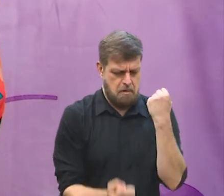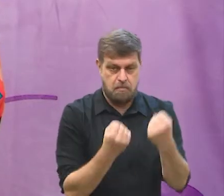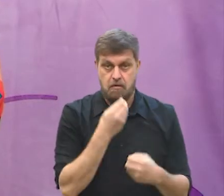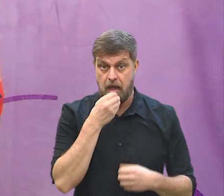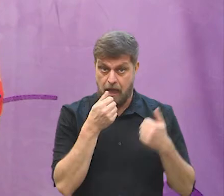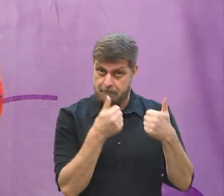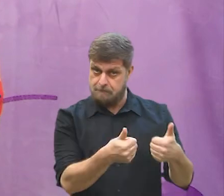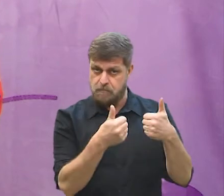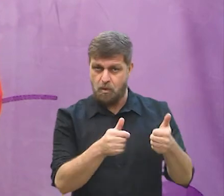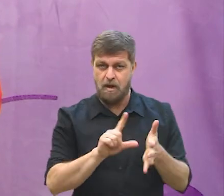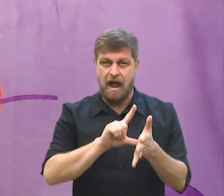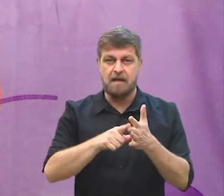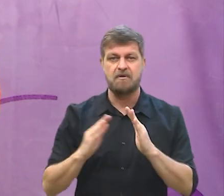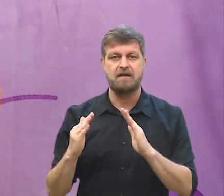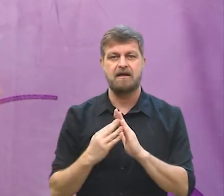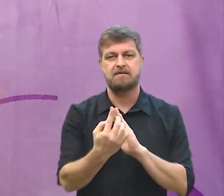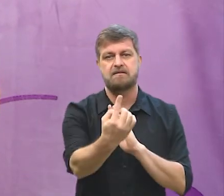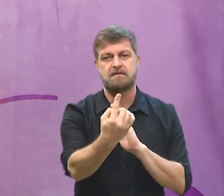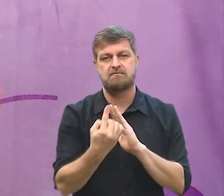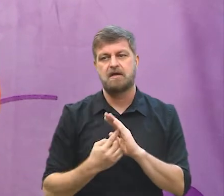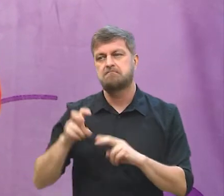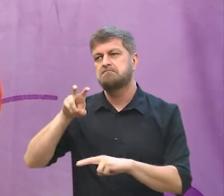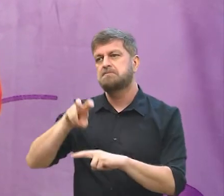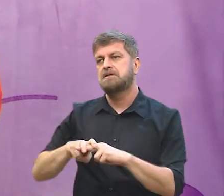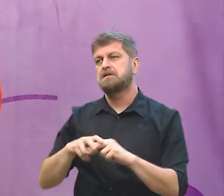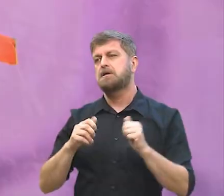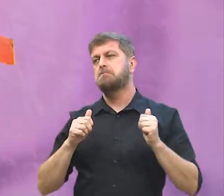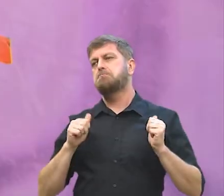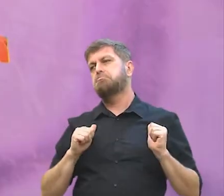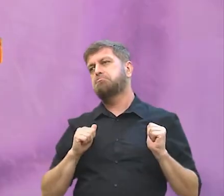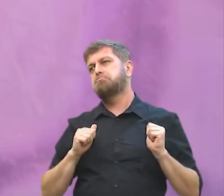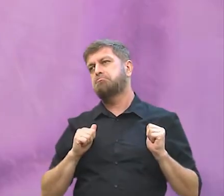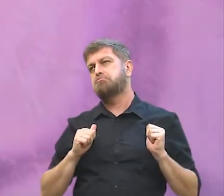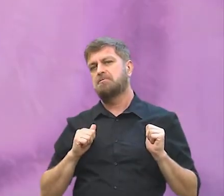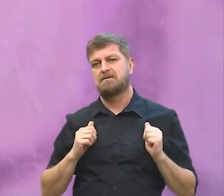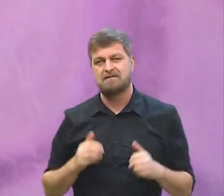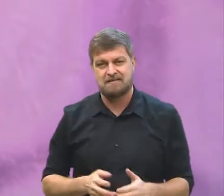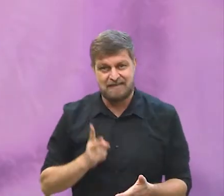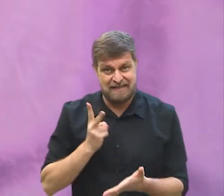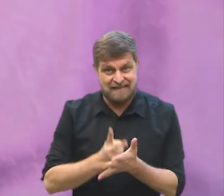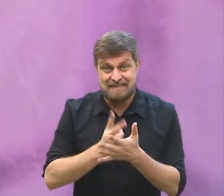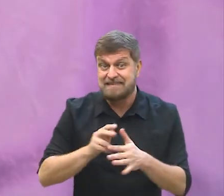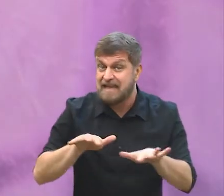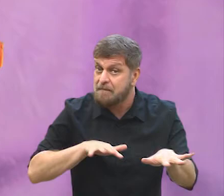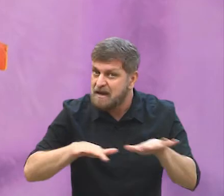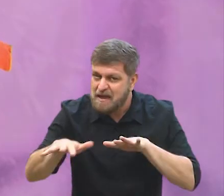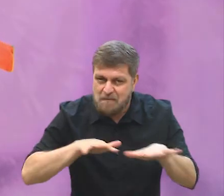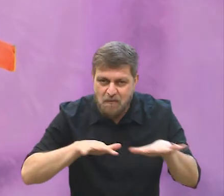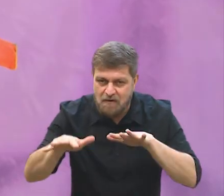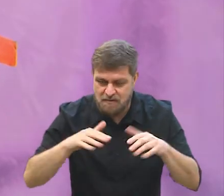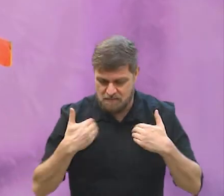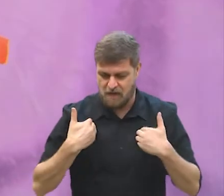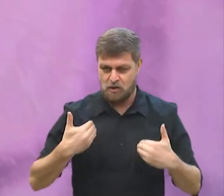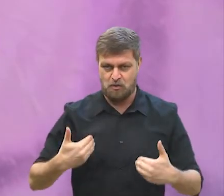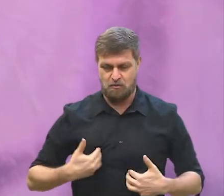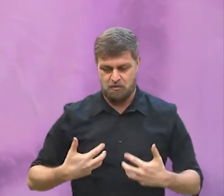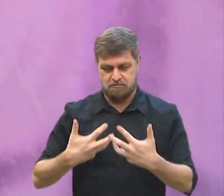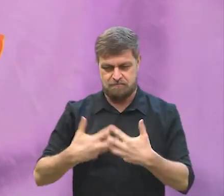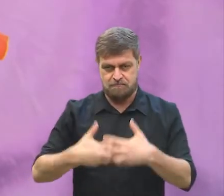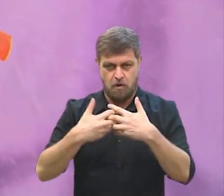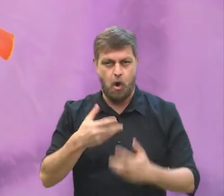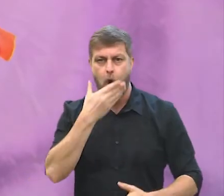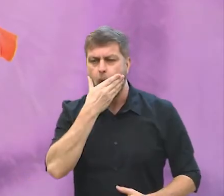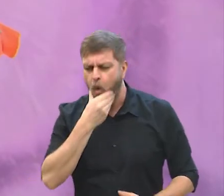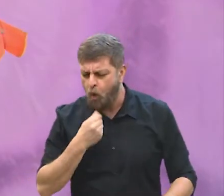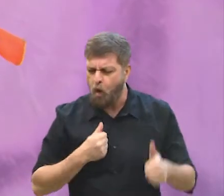bom, mas depois chegamos em casa e ficamos ociosos. Então tem que sempre se mexer, né, doutor? Sempre se mexer. Isso vale para homens